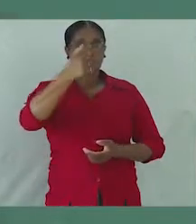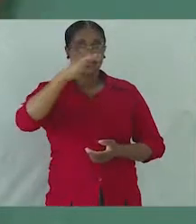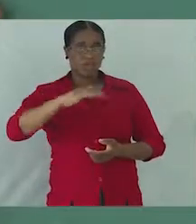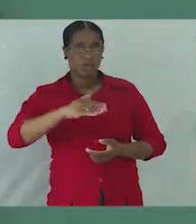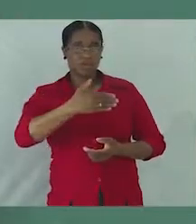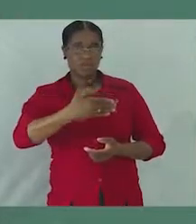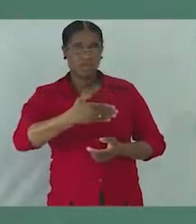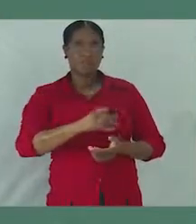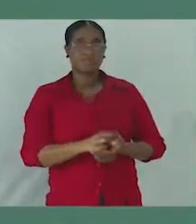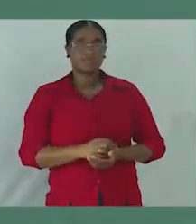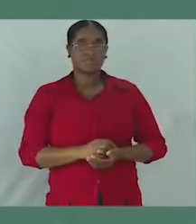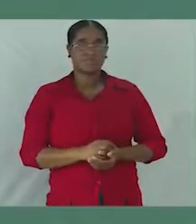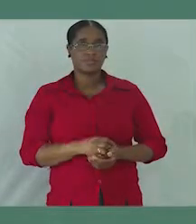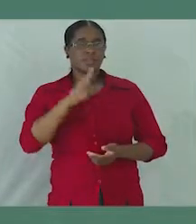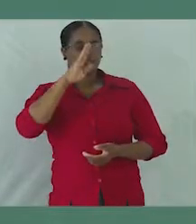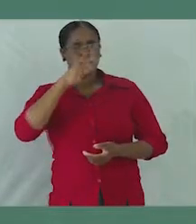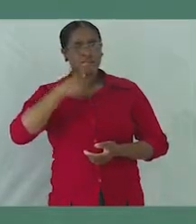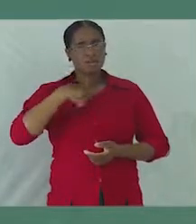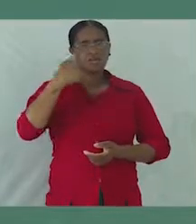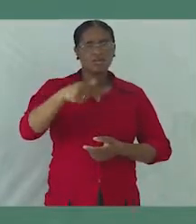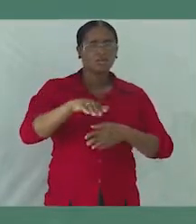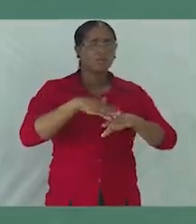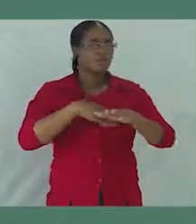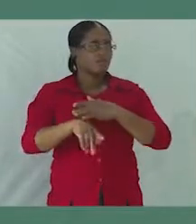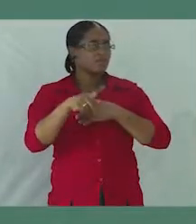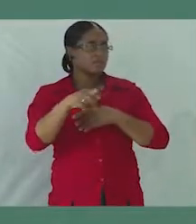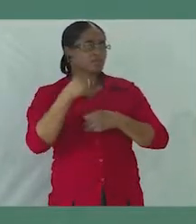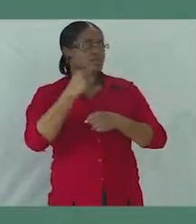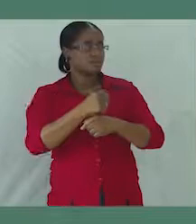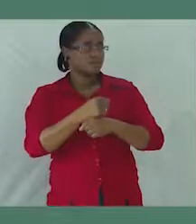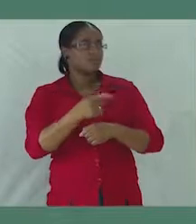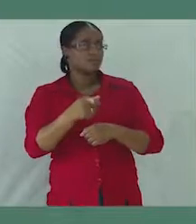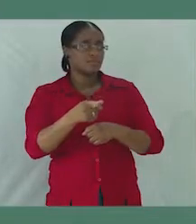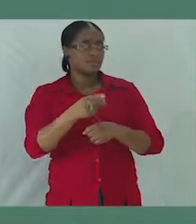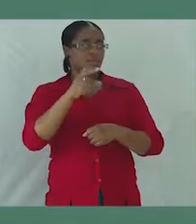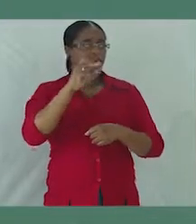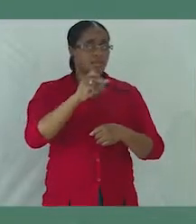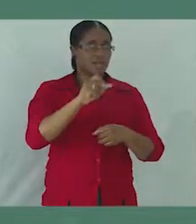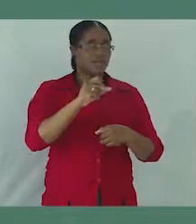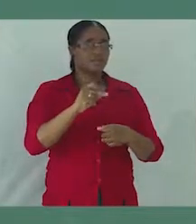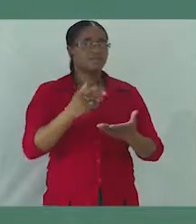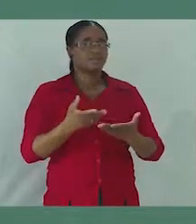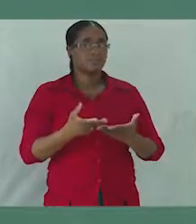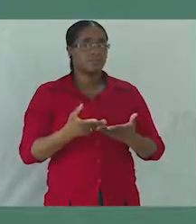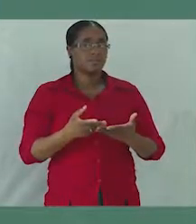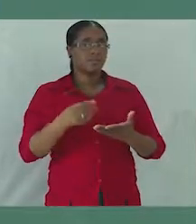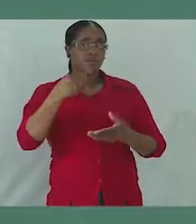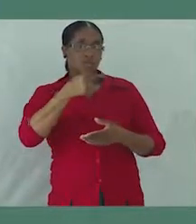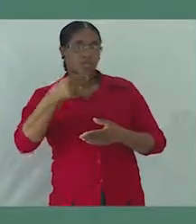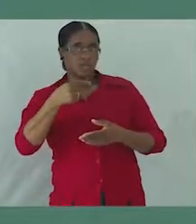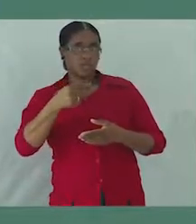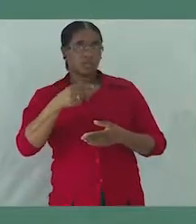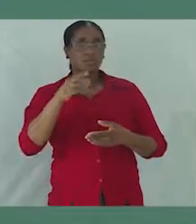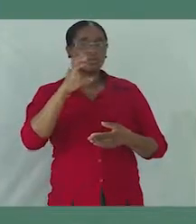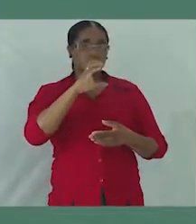7. Se eu tivesse feito um exercício em que o A fosse negativo e